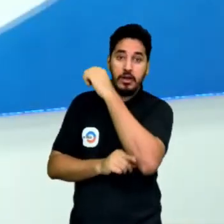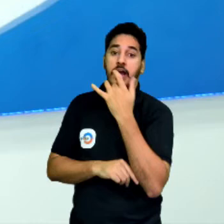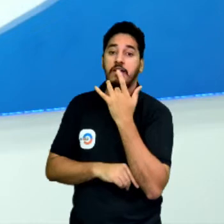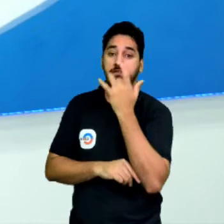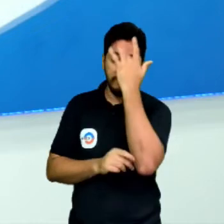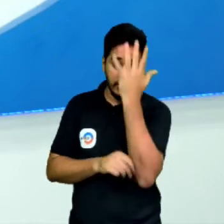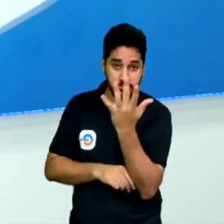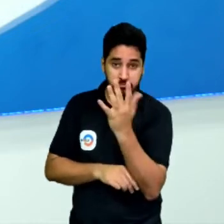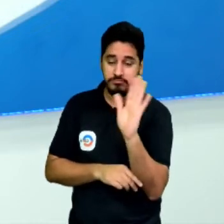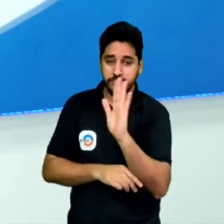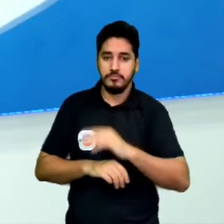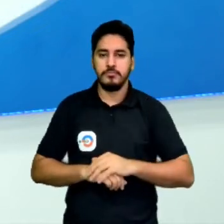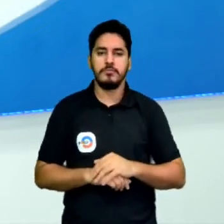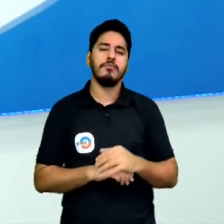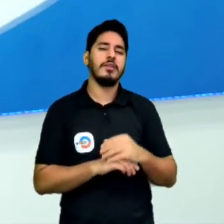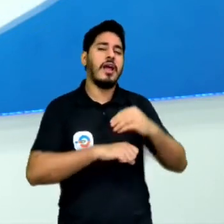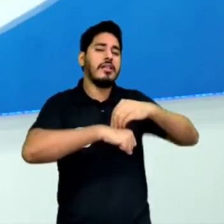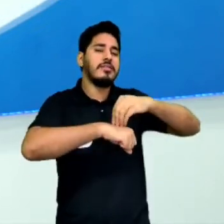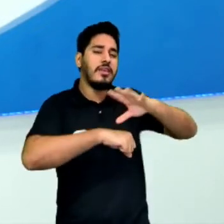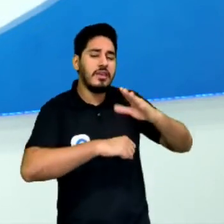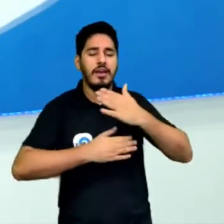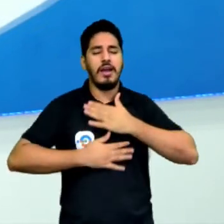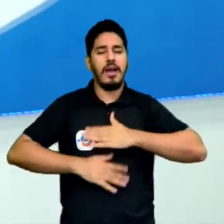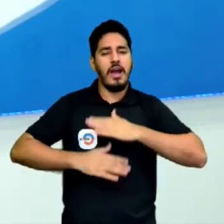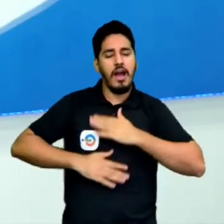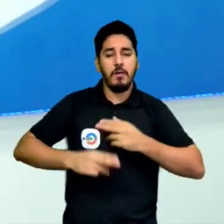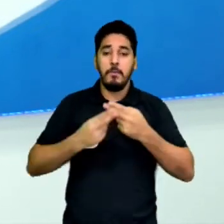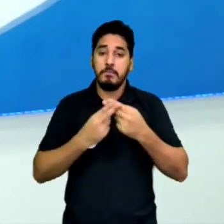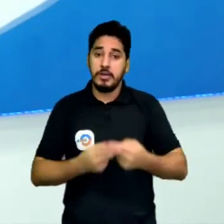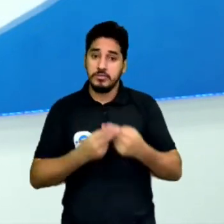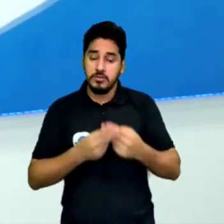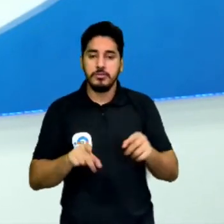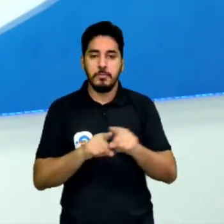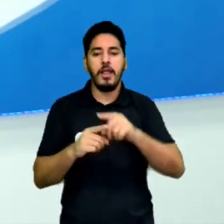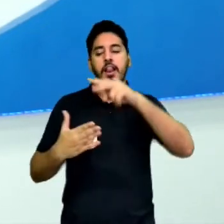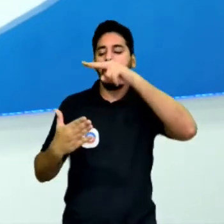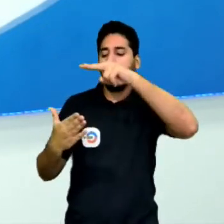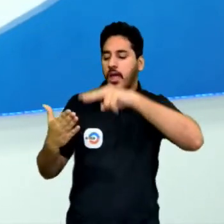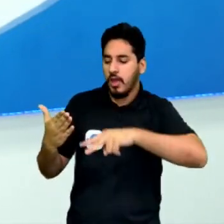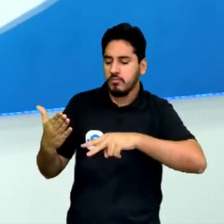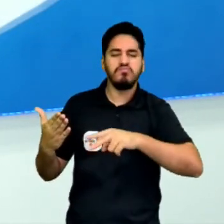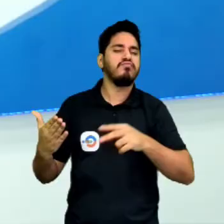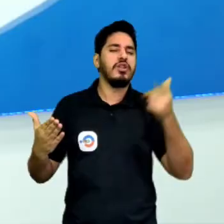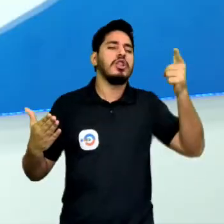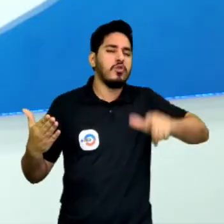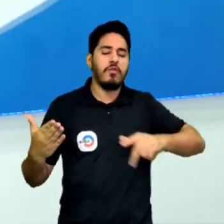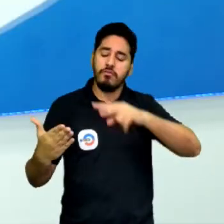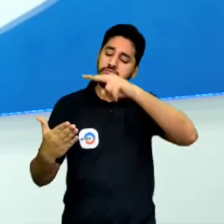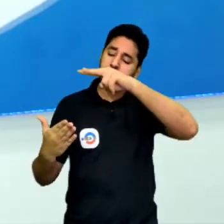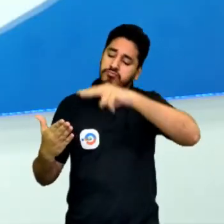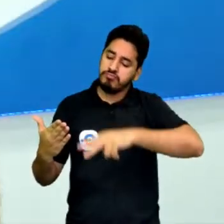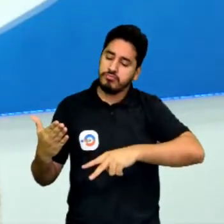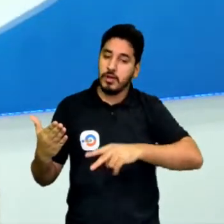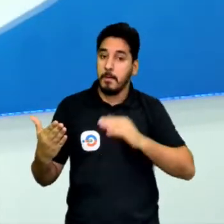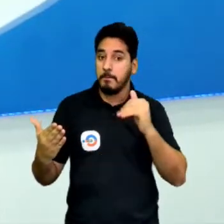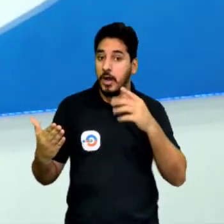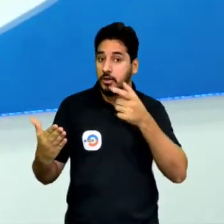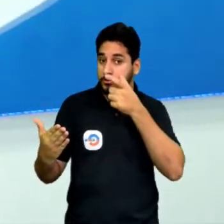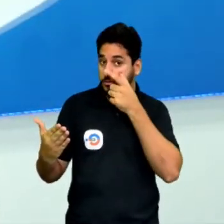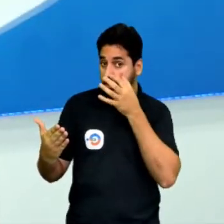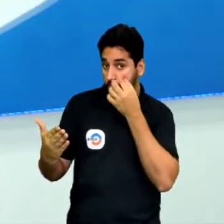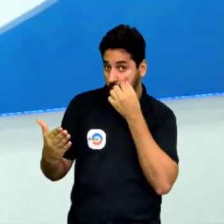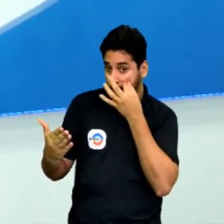dica é ler com calma e paciência, inclusive relendo, se for preciso, com um olhar mais atento. Outra